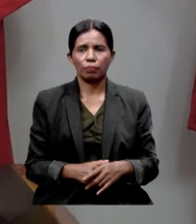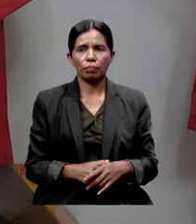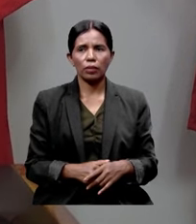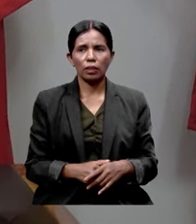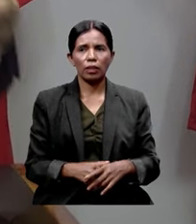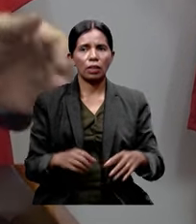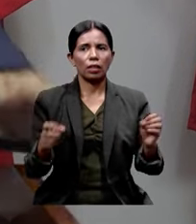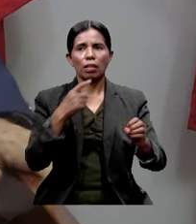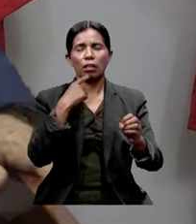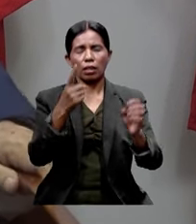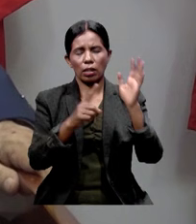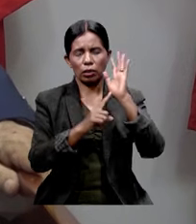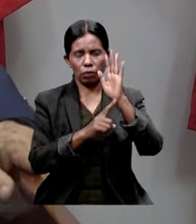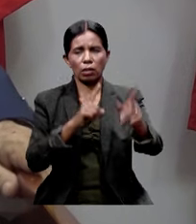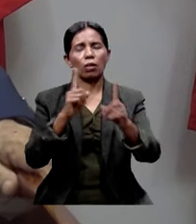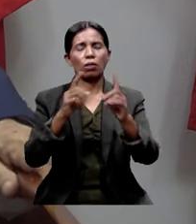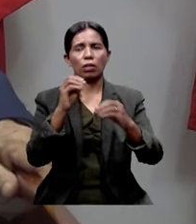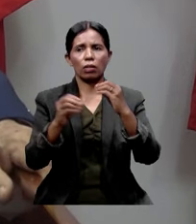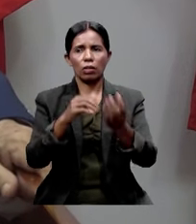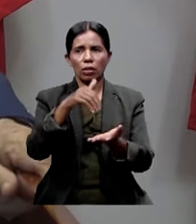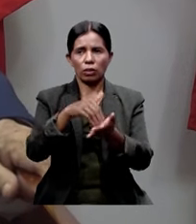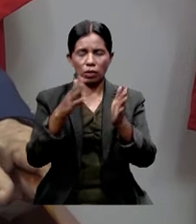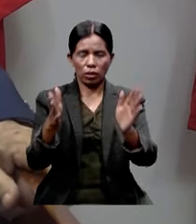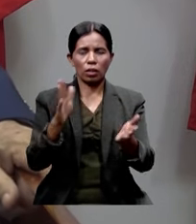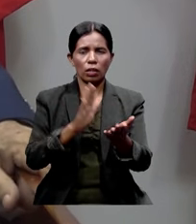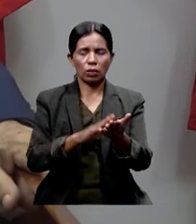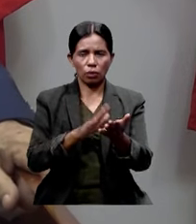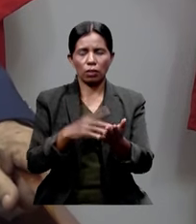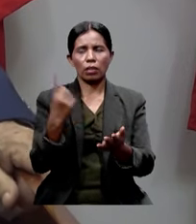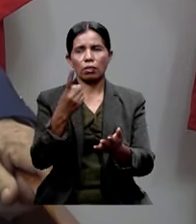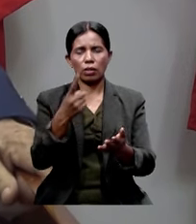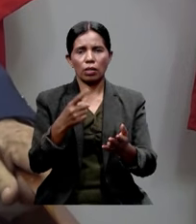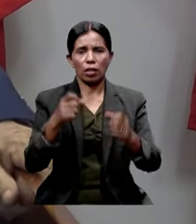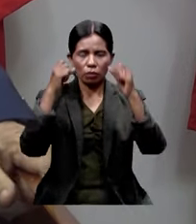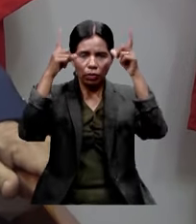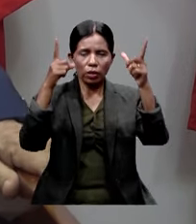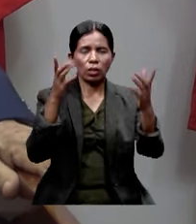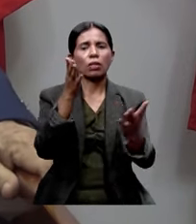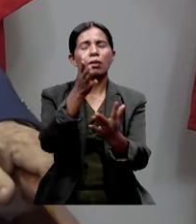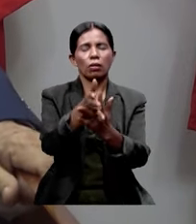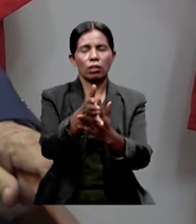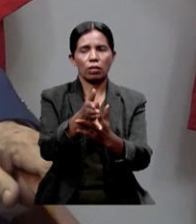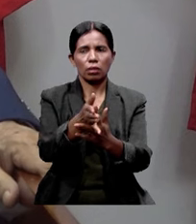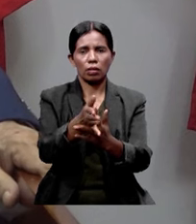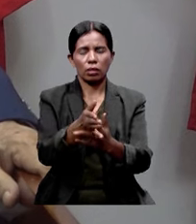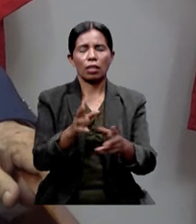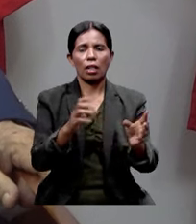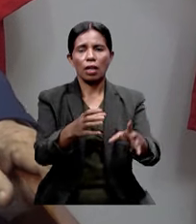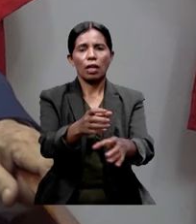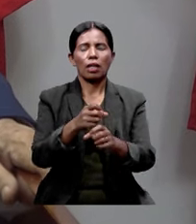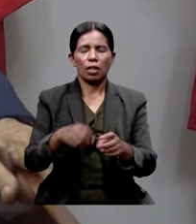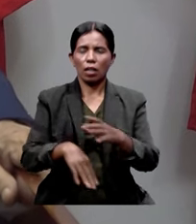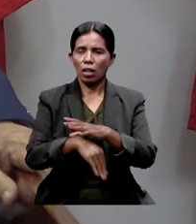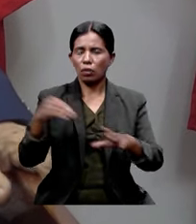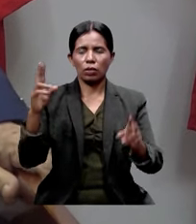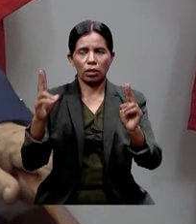lá avisa, lá tete batida, estudantes irem à escola na Manas, de repente torna lá, obriga a saição. E